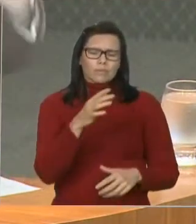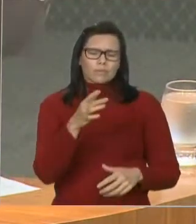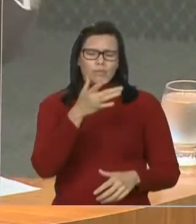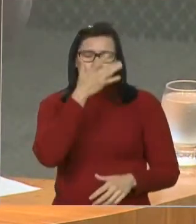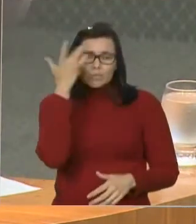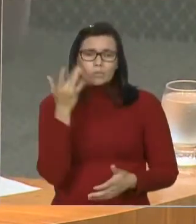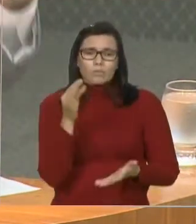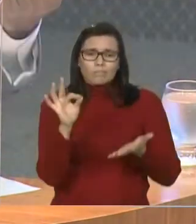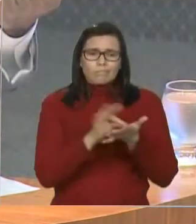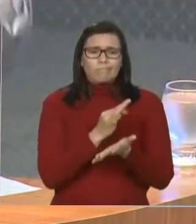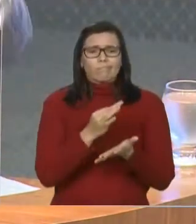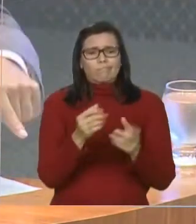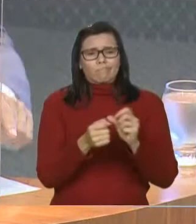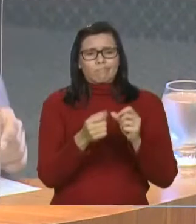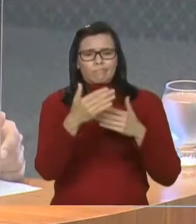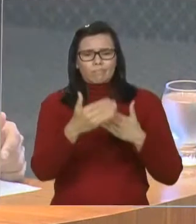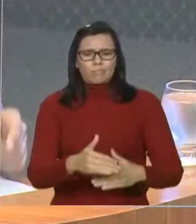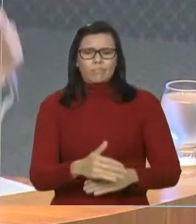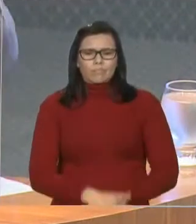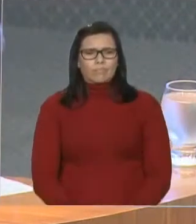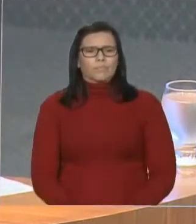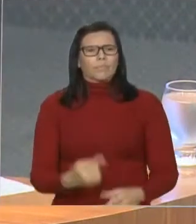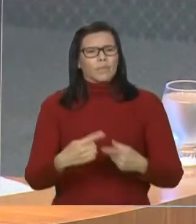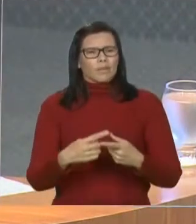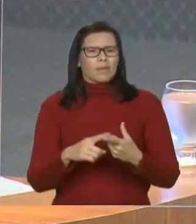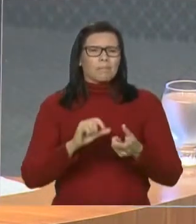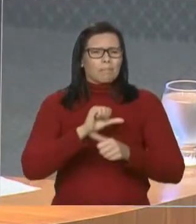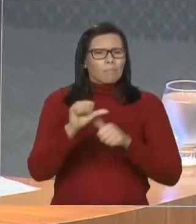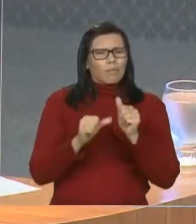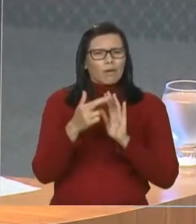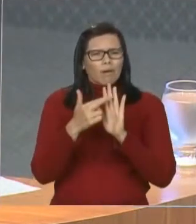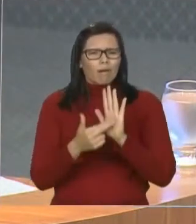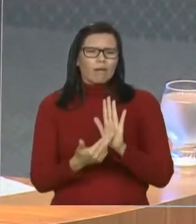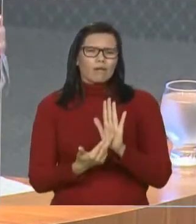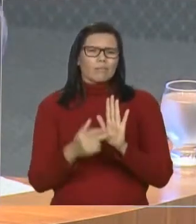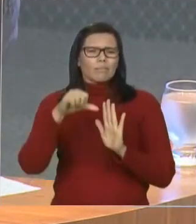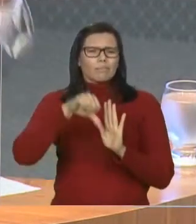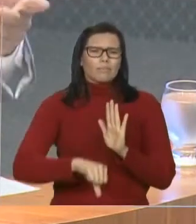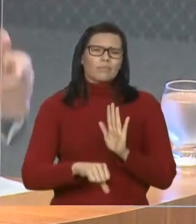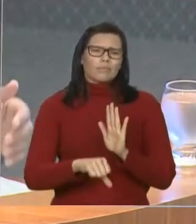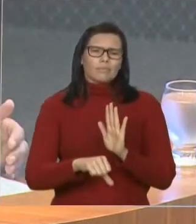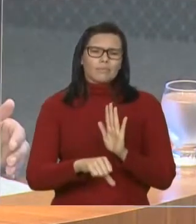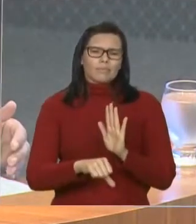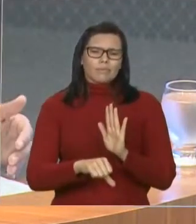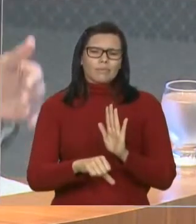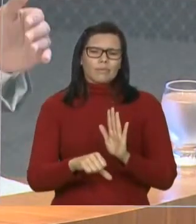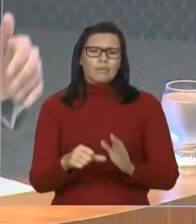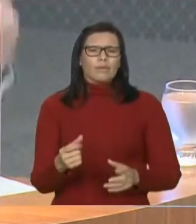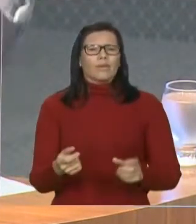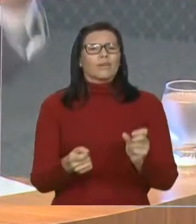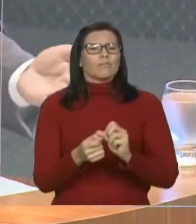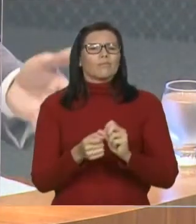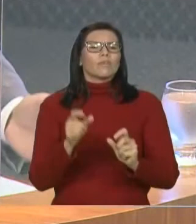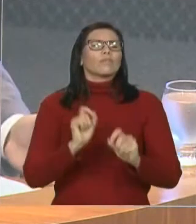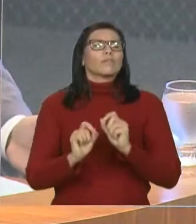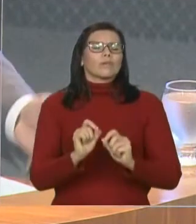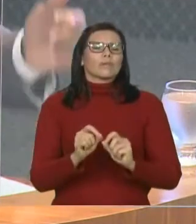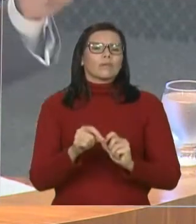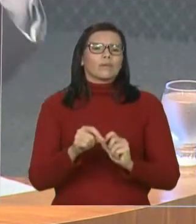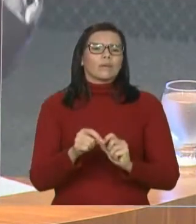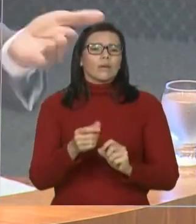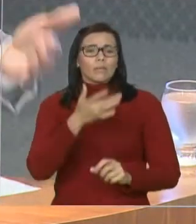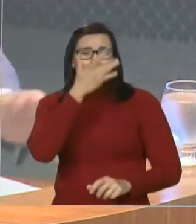feito? Uma alteração para pior, uma retificação para pior. E essa alteração, essa